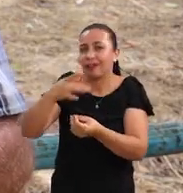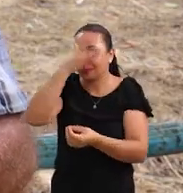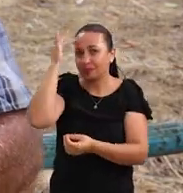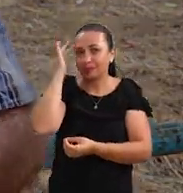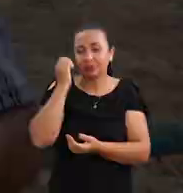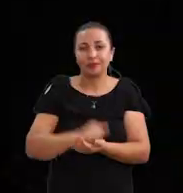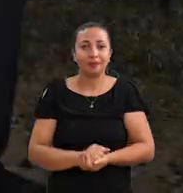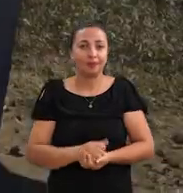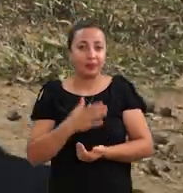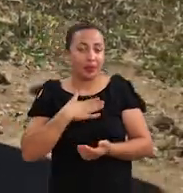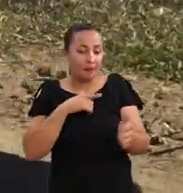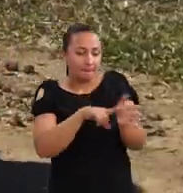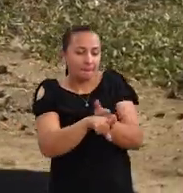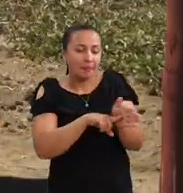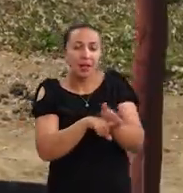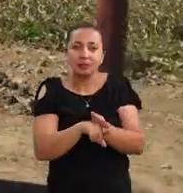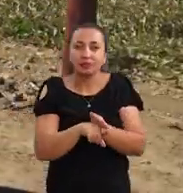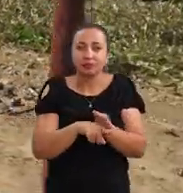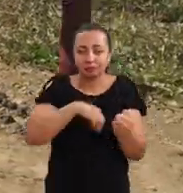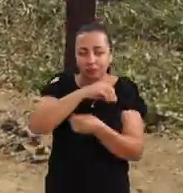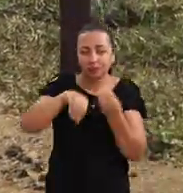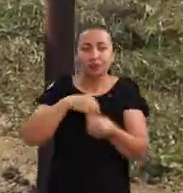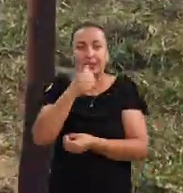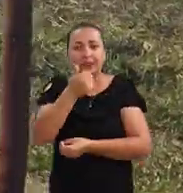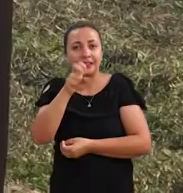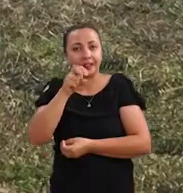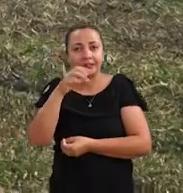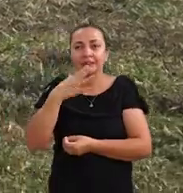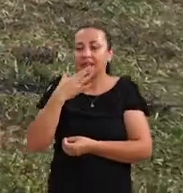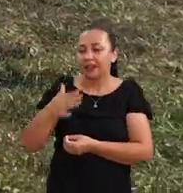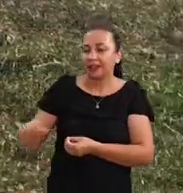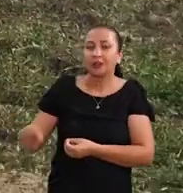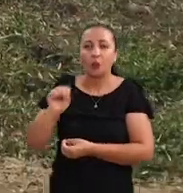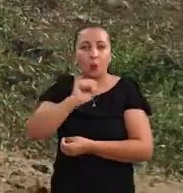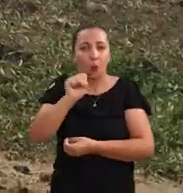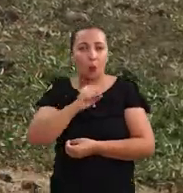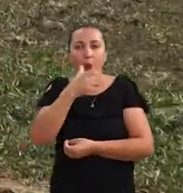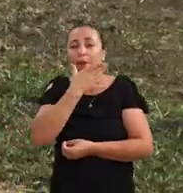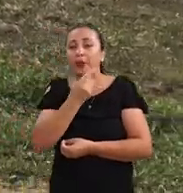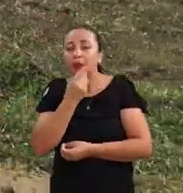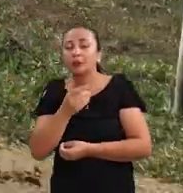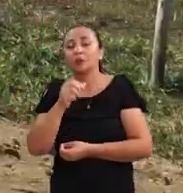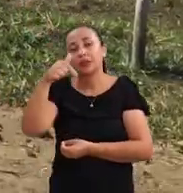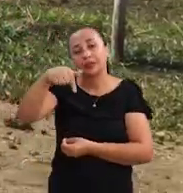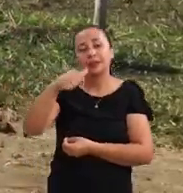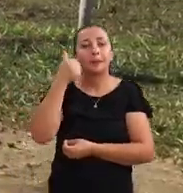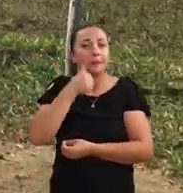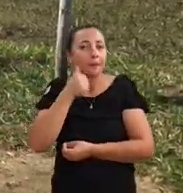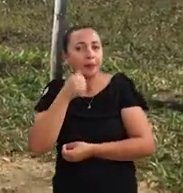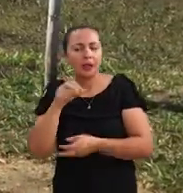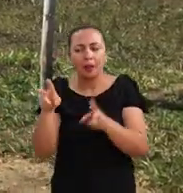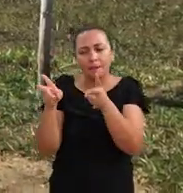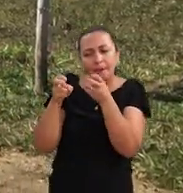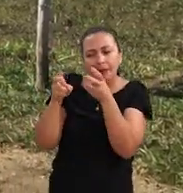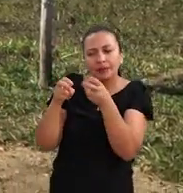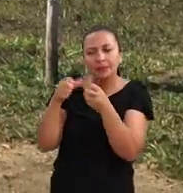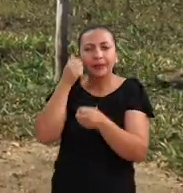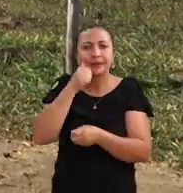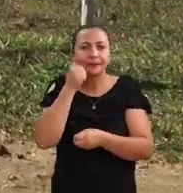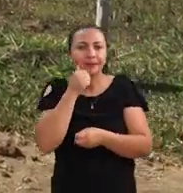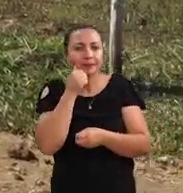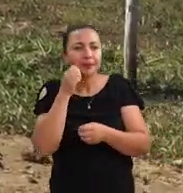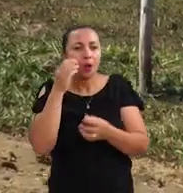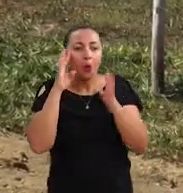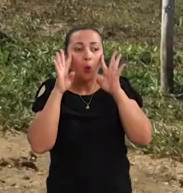as pessoas. A minha pesquisa ela foi desenvolvida com 15 crianças, 8 meninos e 7 meninas. E a gente percebia que